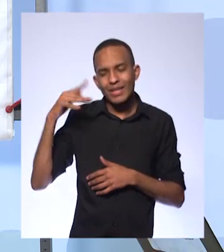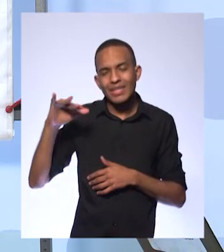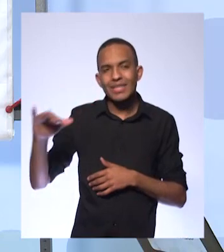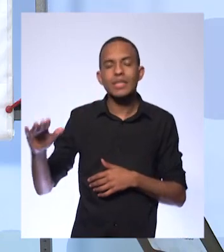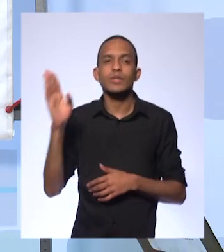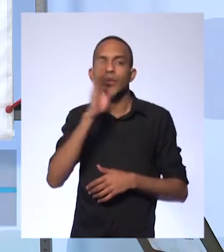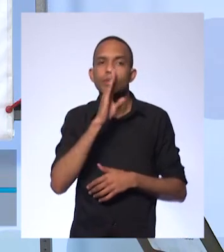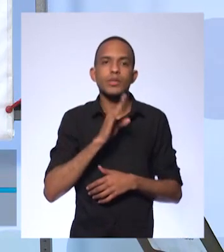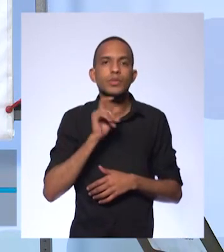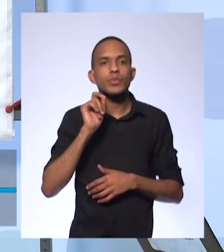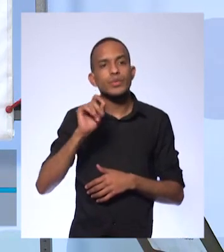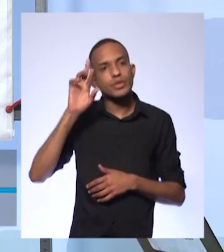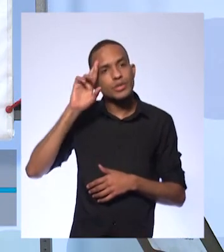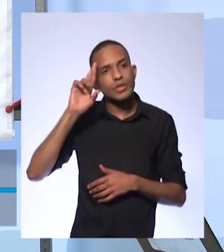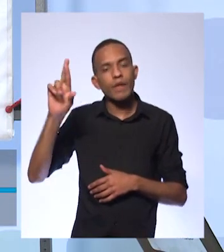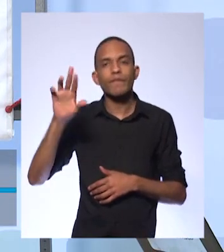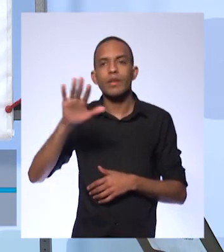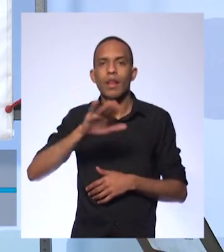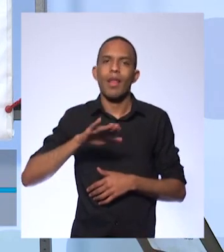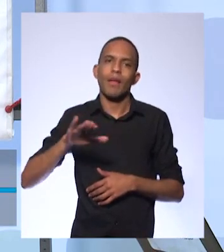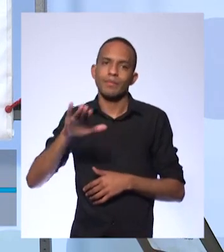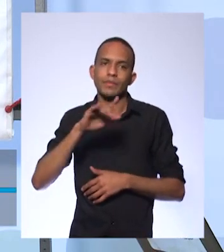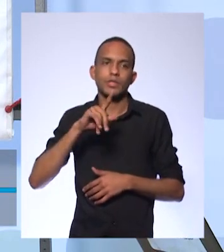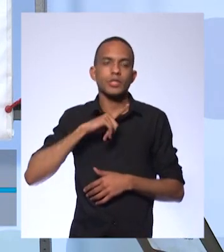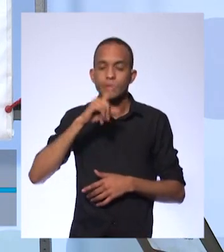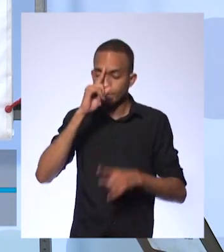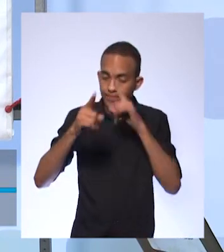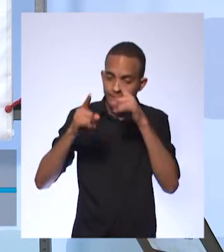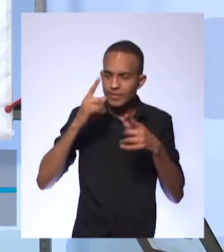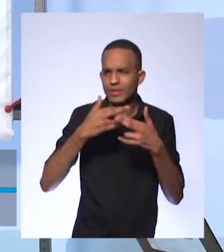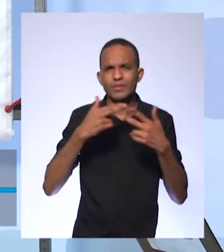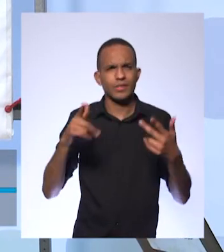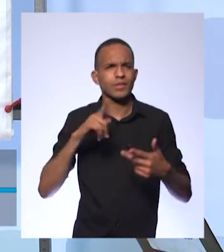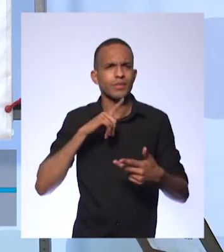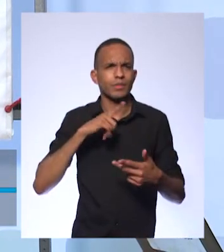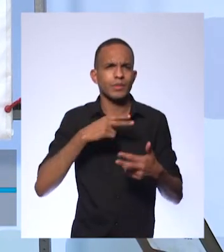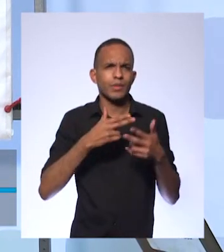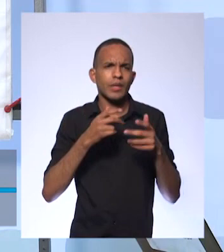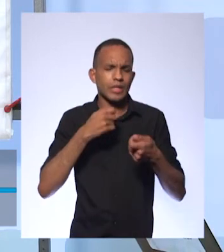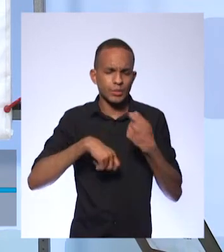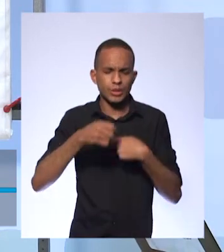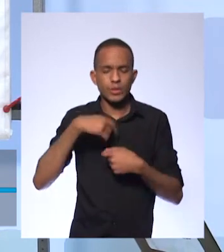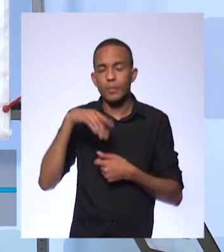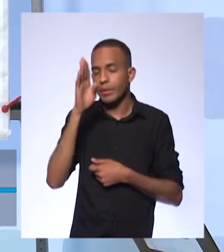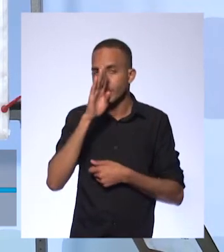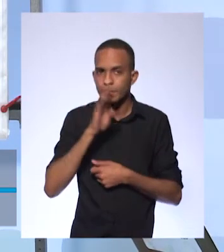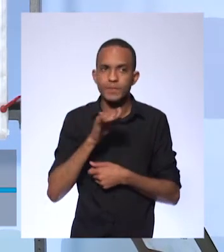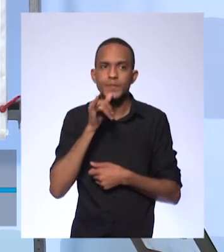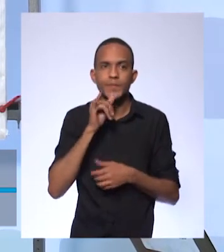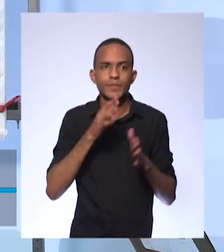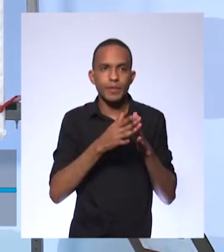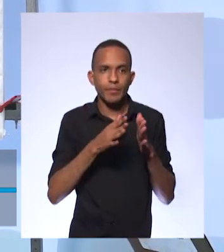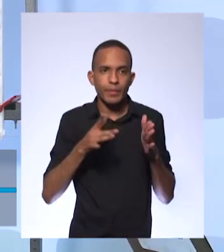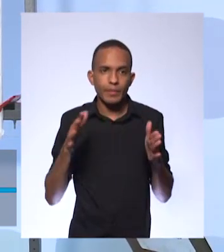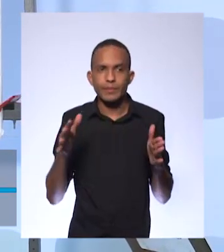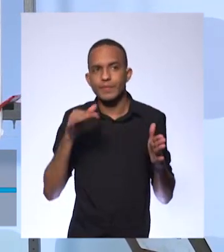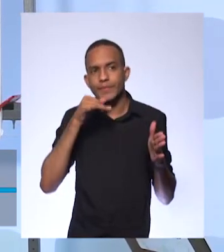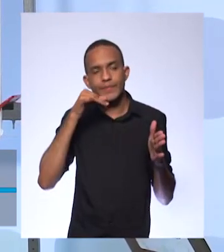Brasil estava sendo administrado aí por regentes, né? Tivemos vários regentes administrando o Brasil. Esse é o período